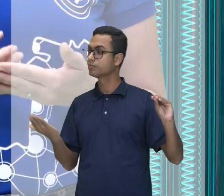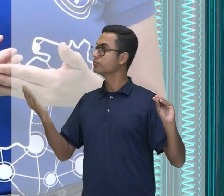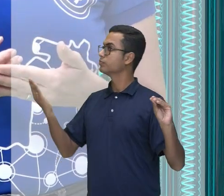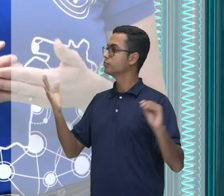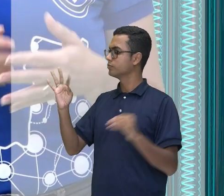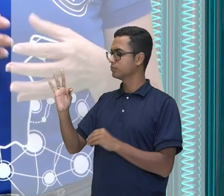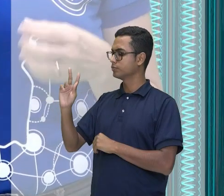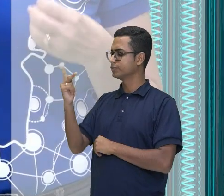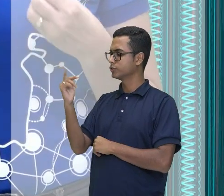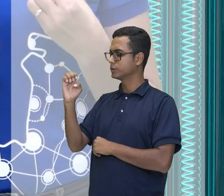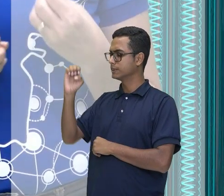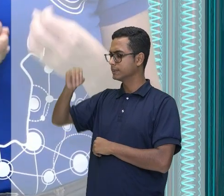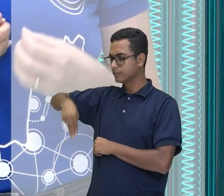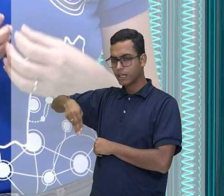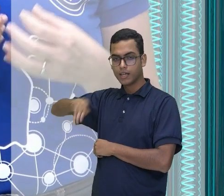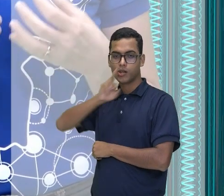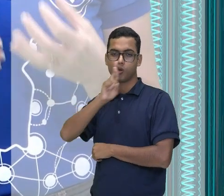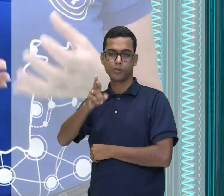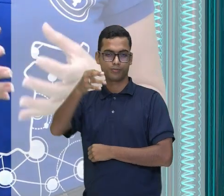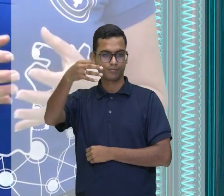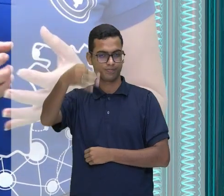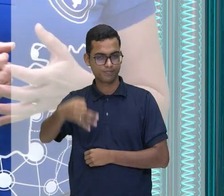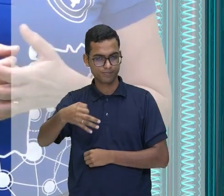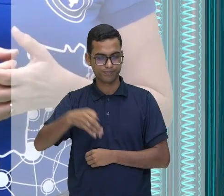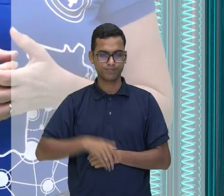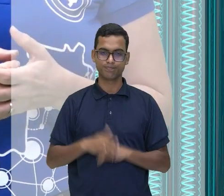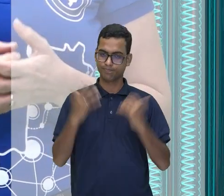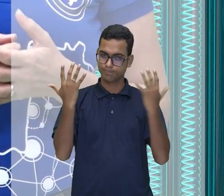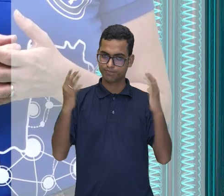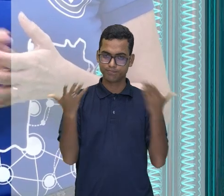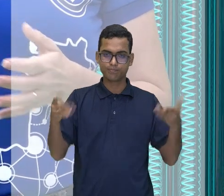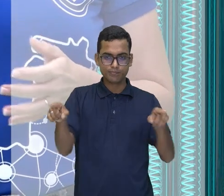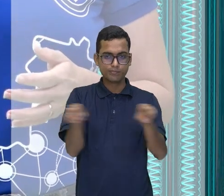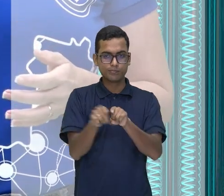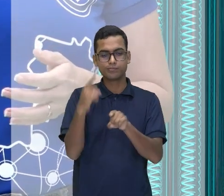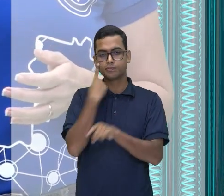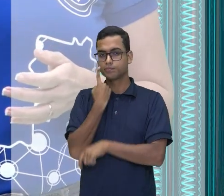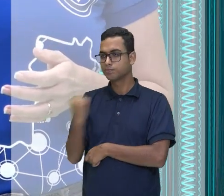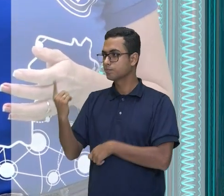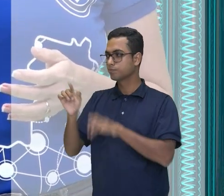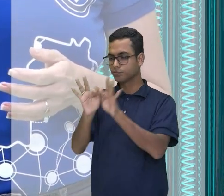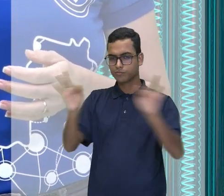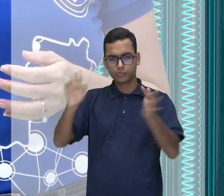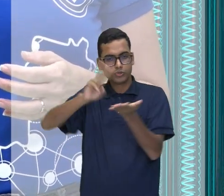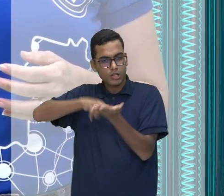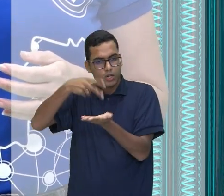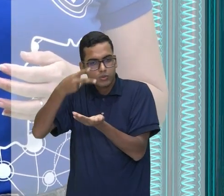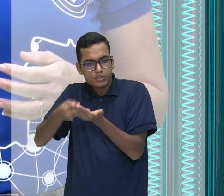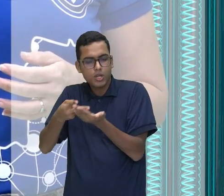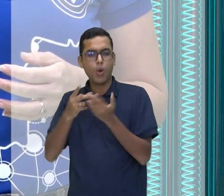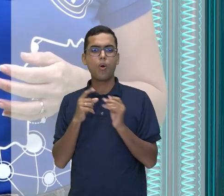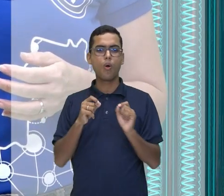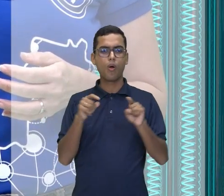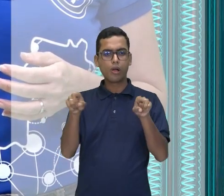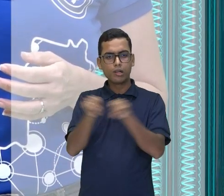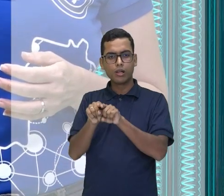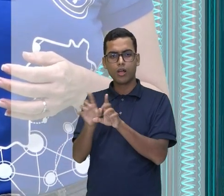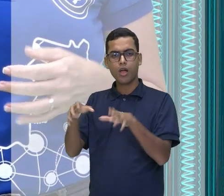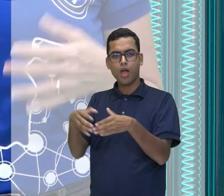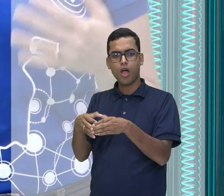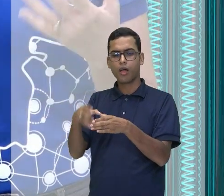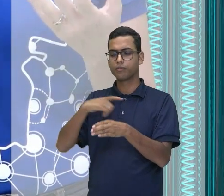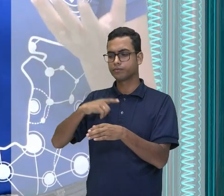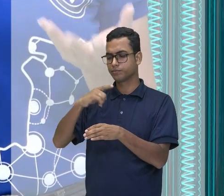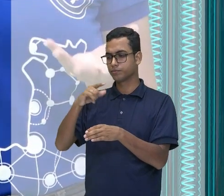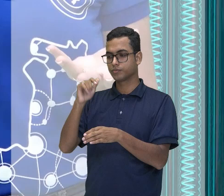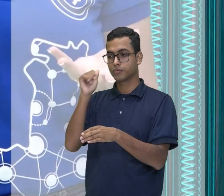with them. Eu amo, adoro brincar com eles. Então, esse eles é essa palavra aqui, tá?